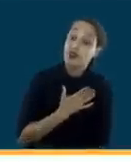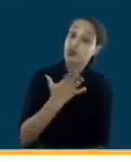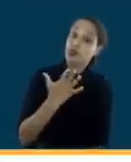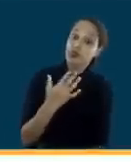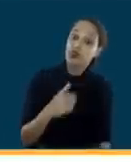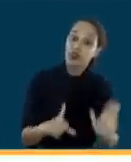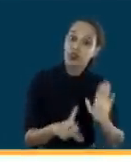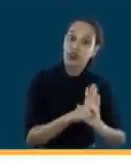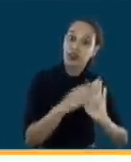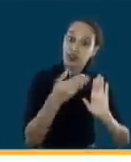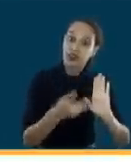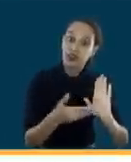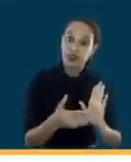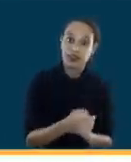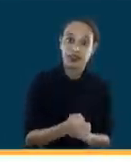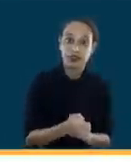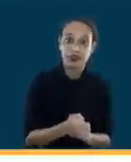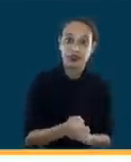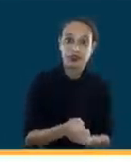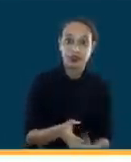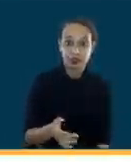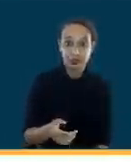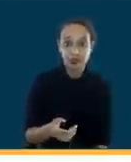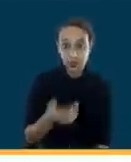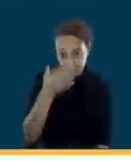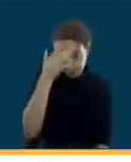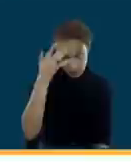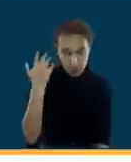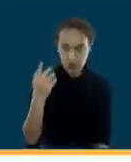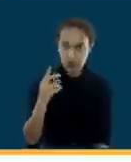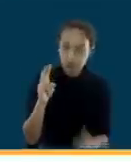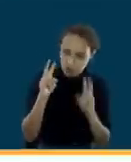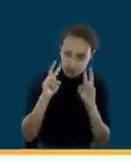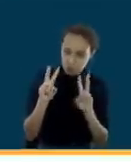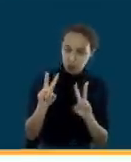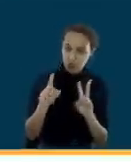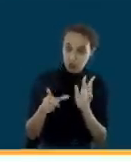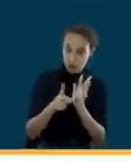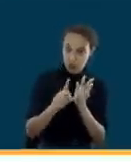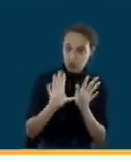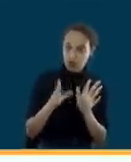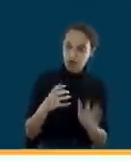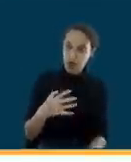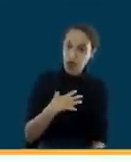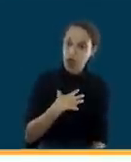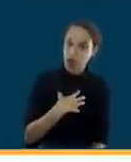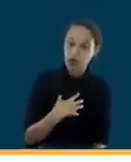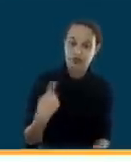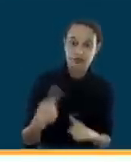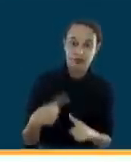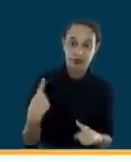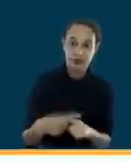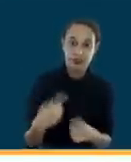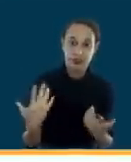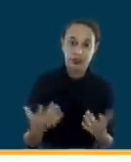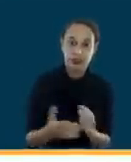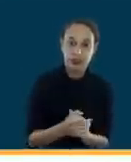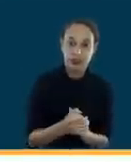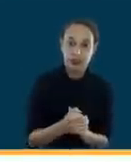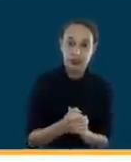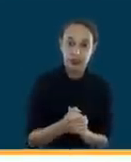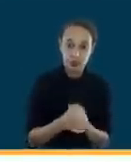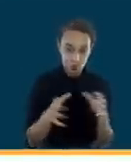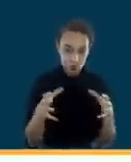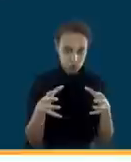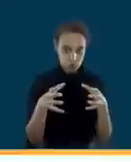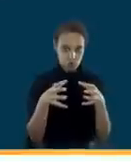não acompanhou de perto o processo deve ter se surpreendido, né? Porque o volume de recursos é o